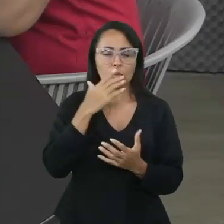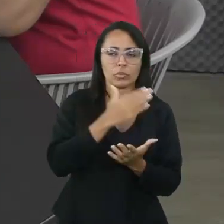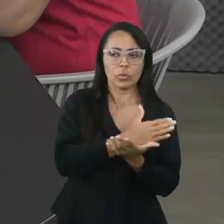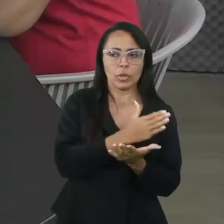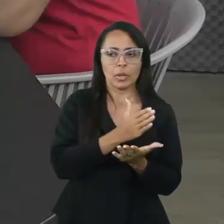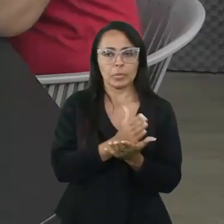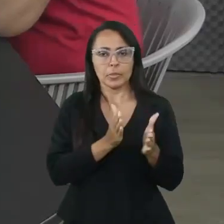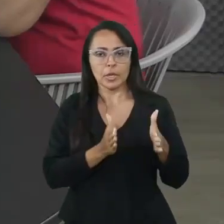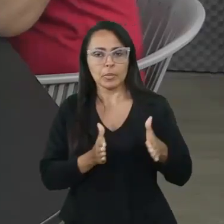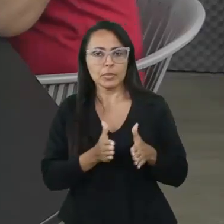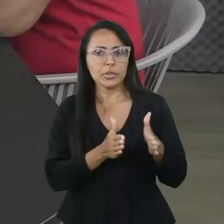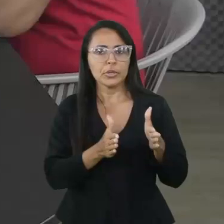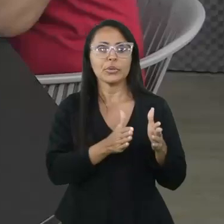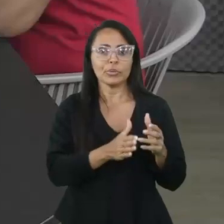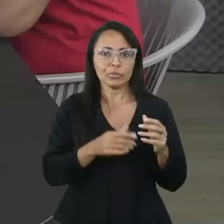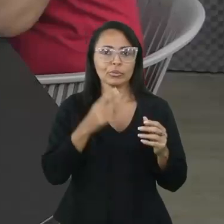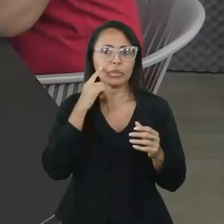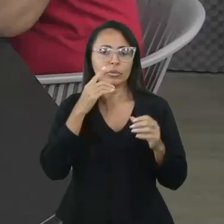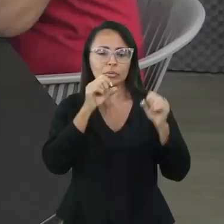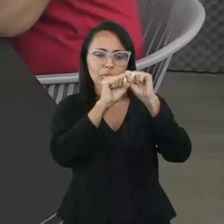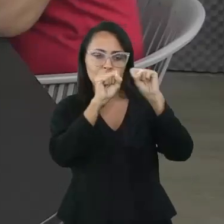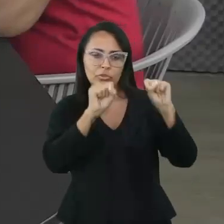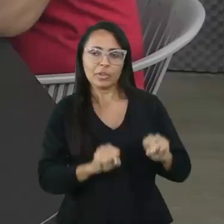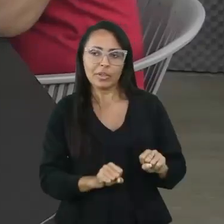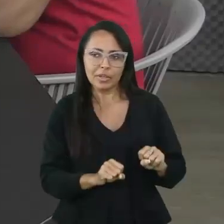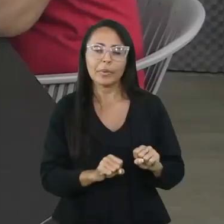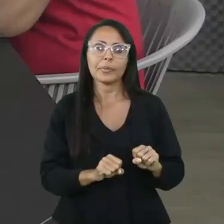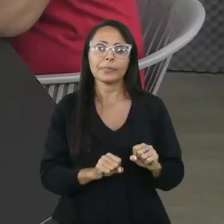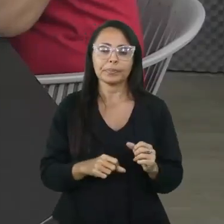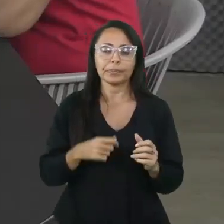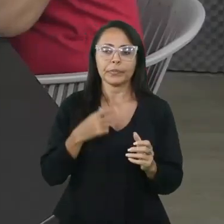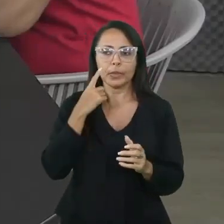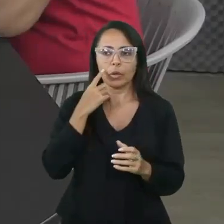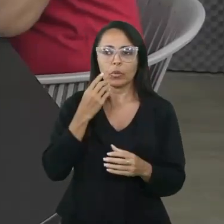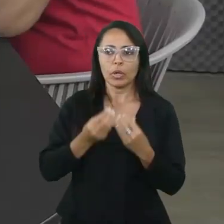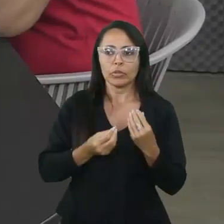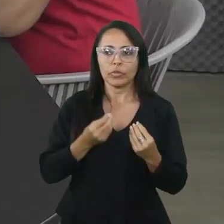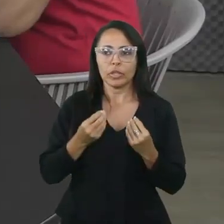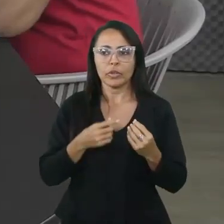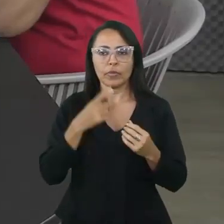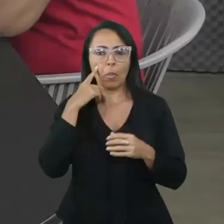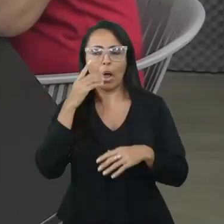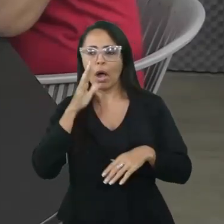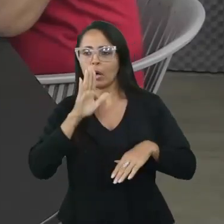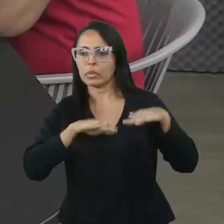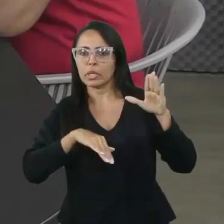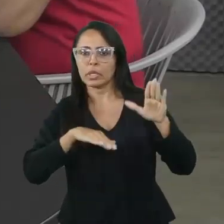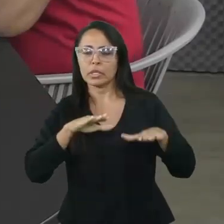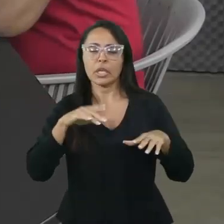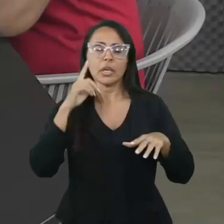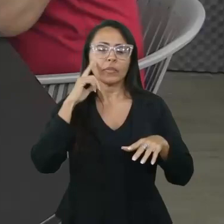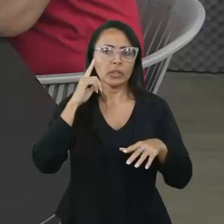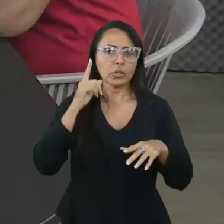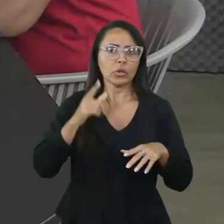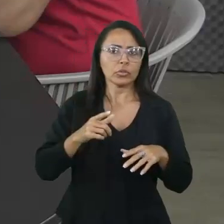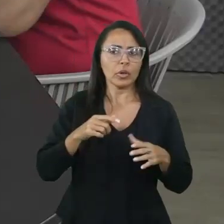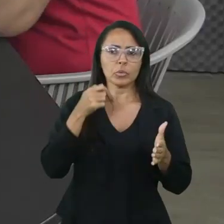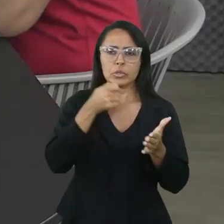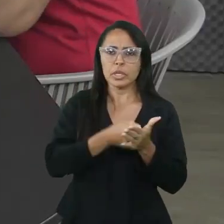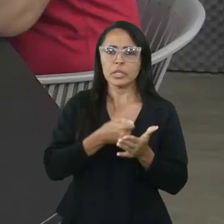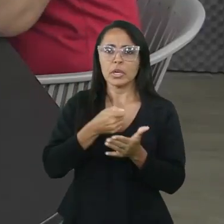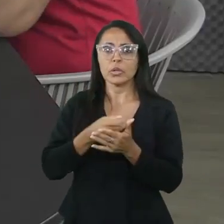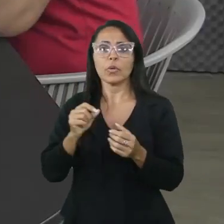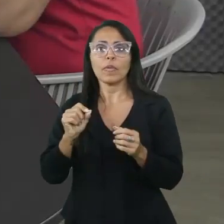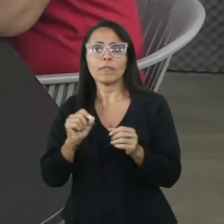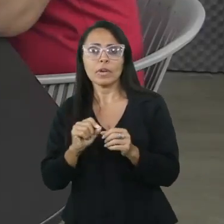encontra dentro do sistema, muitas vezes de forma alternativa, a gente vai tentando fazer o